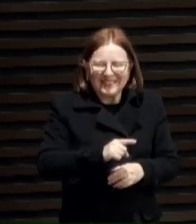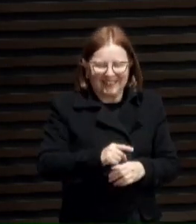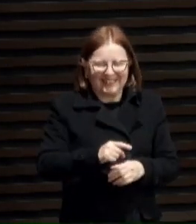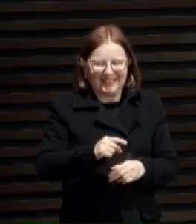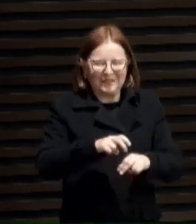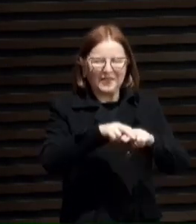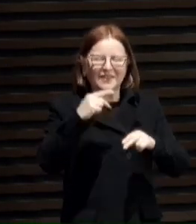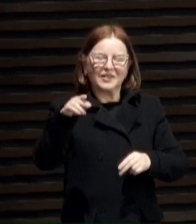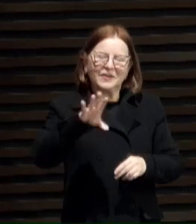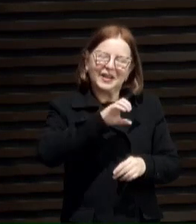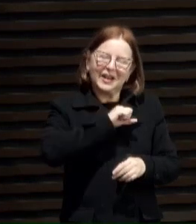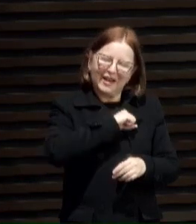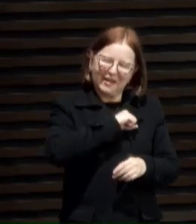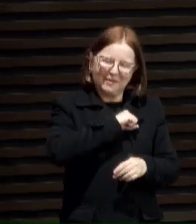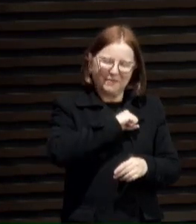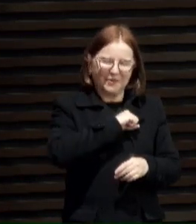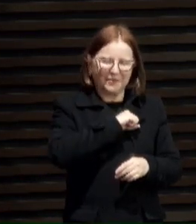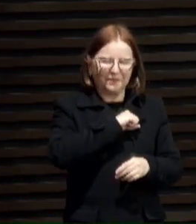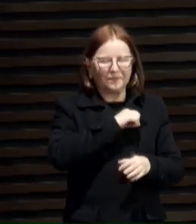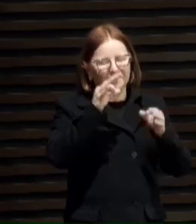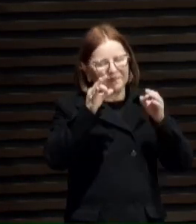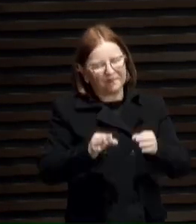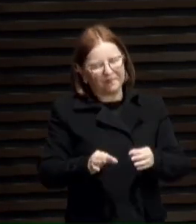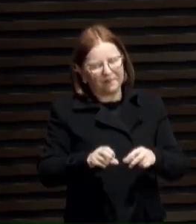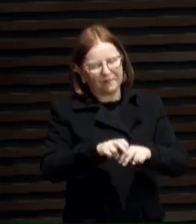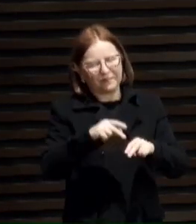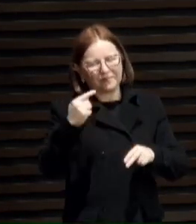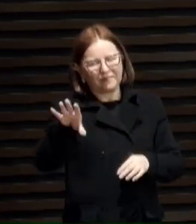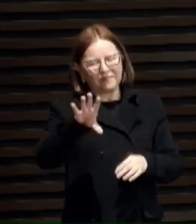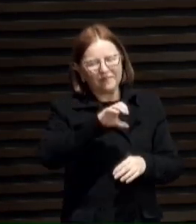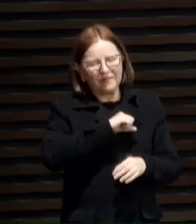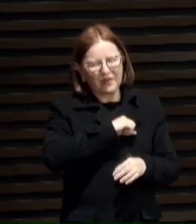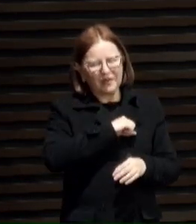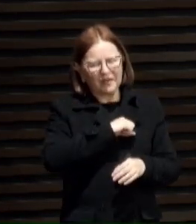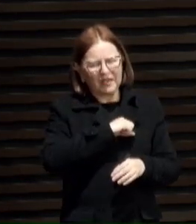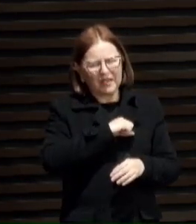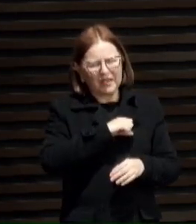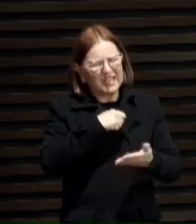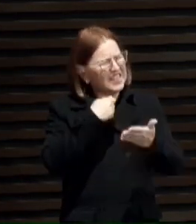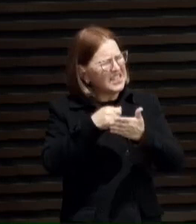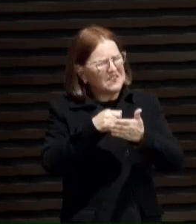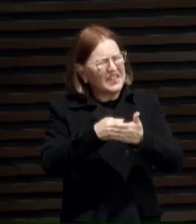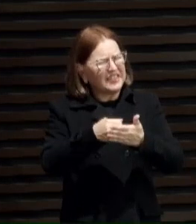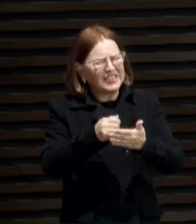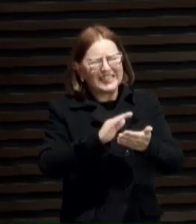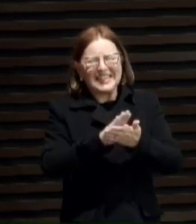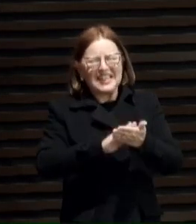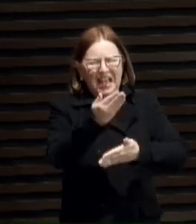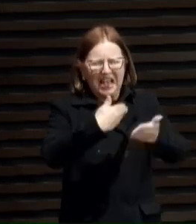que é incondicional, pelo teu amor que não exige nada em troca. Pai